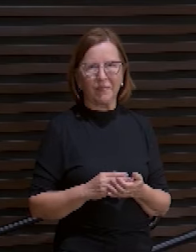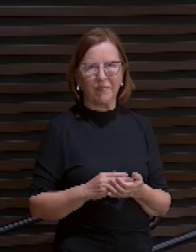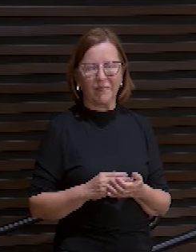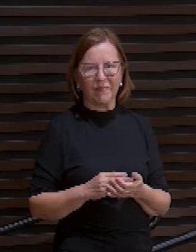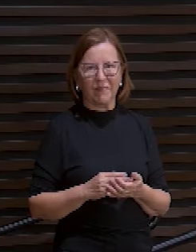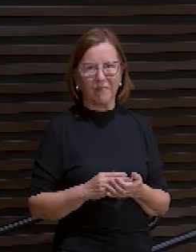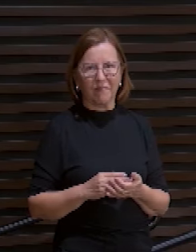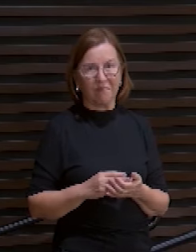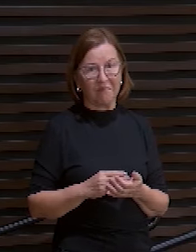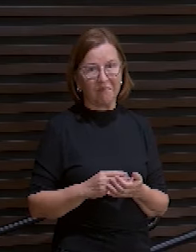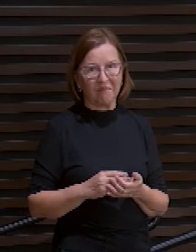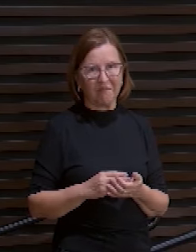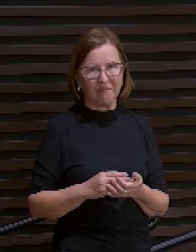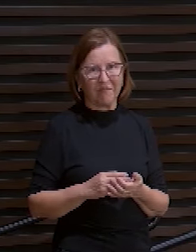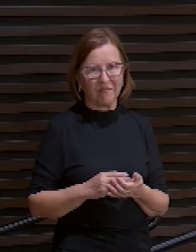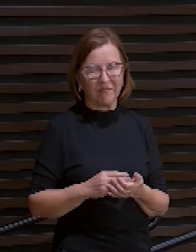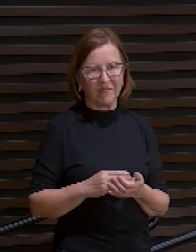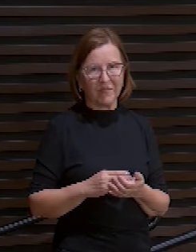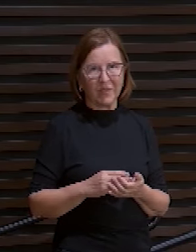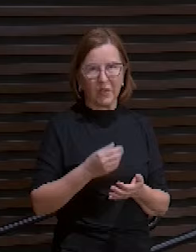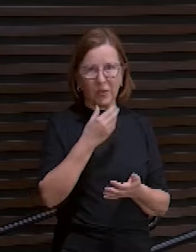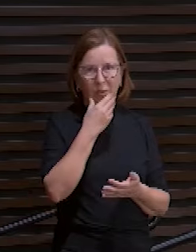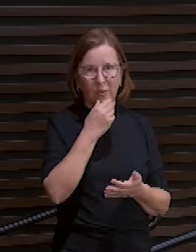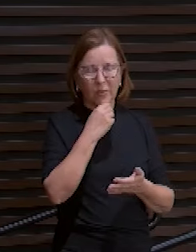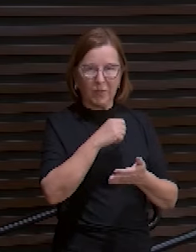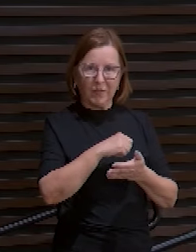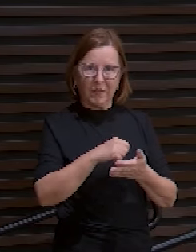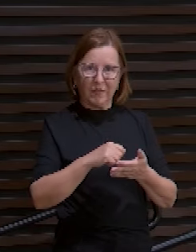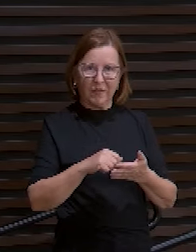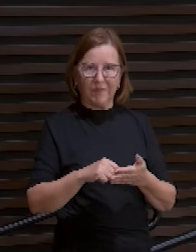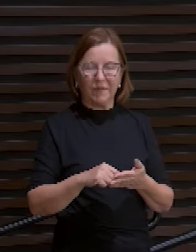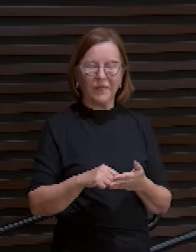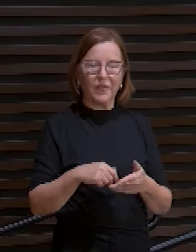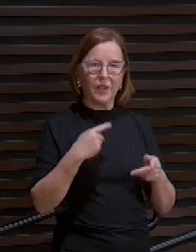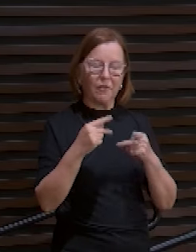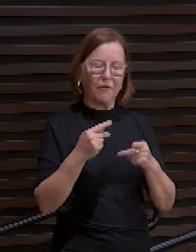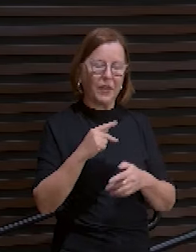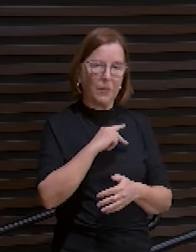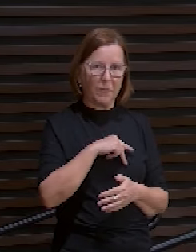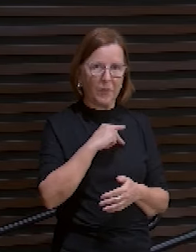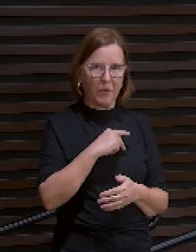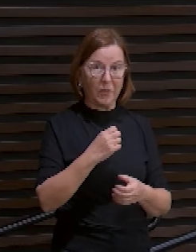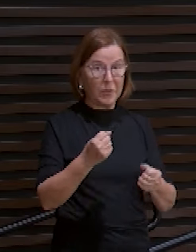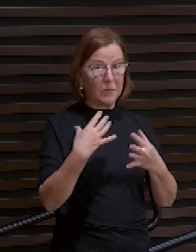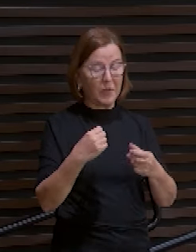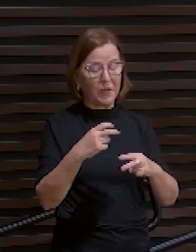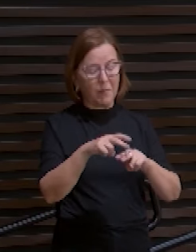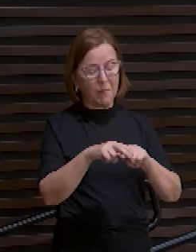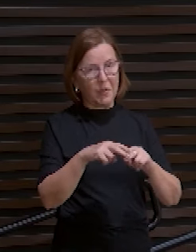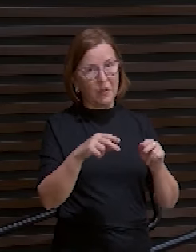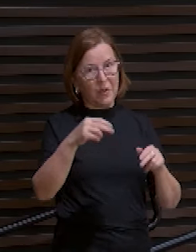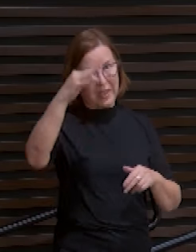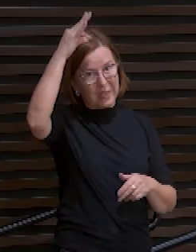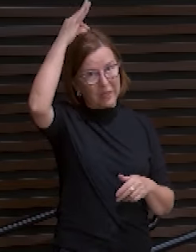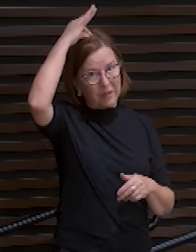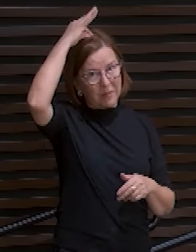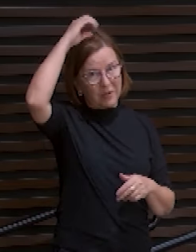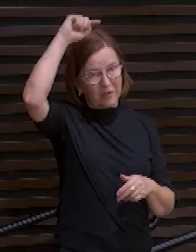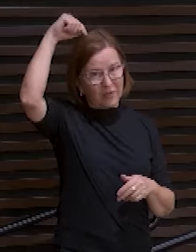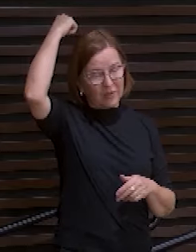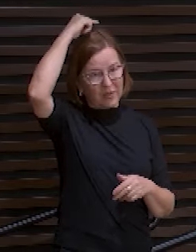você ele nos fala que Paulo inspirado pelo próprio espírito nos transporta para o mundo da